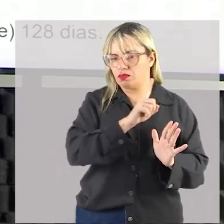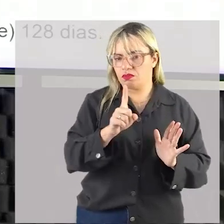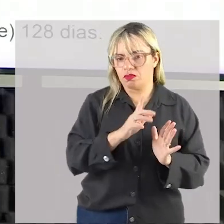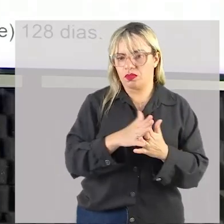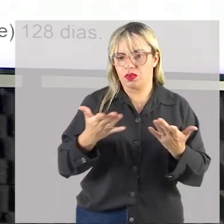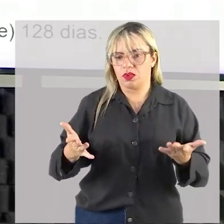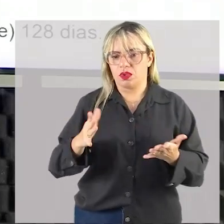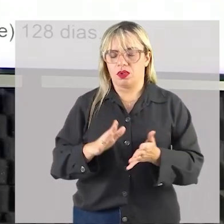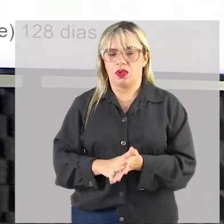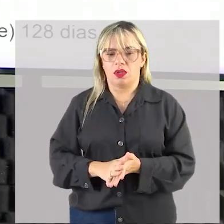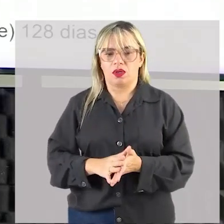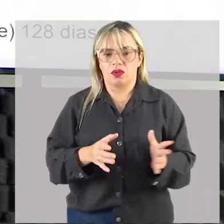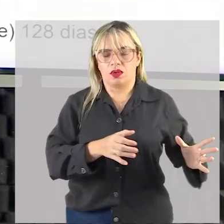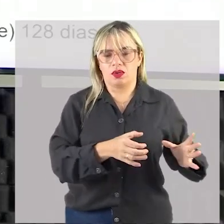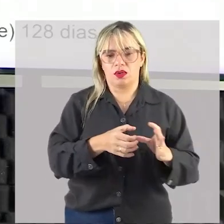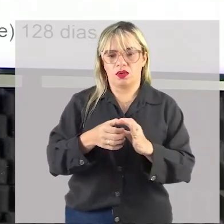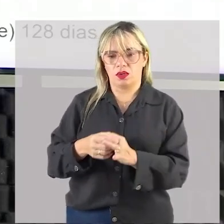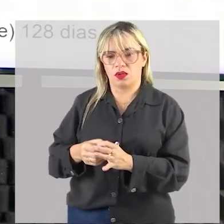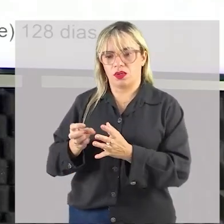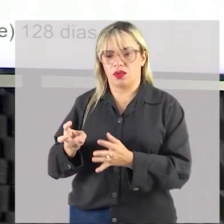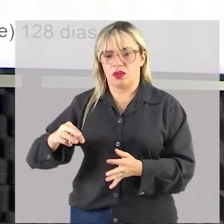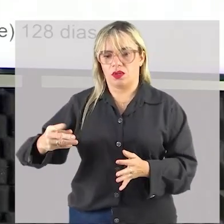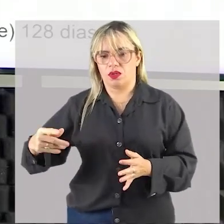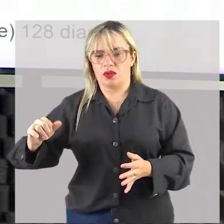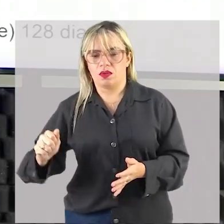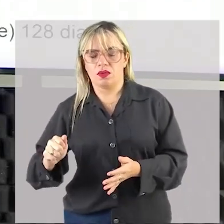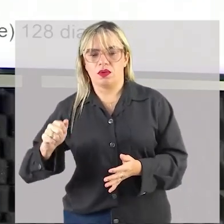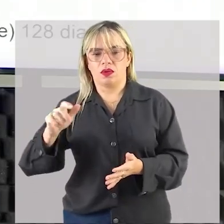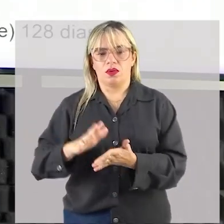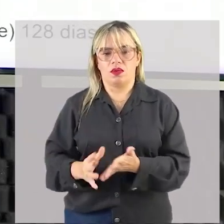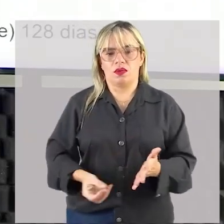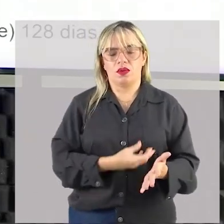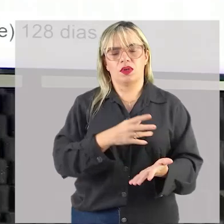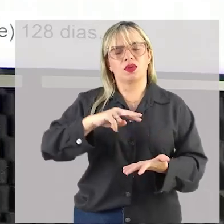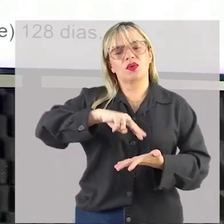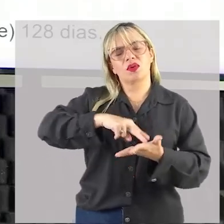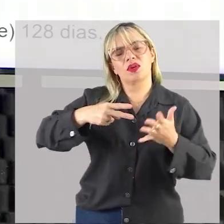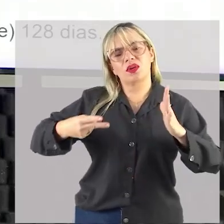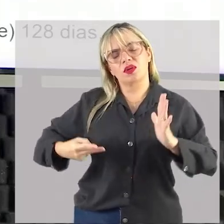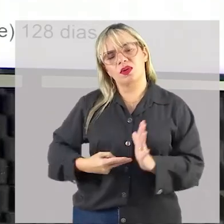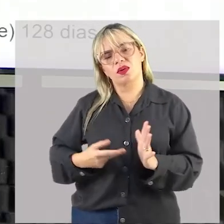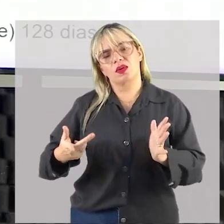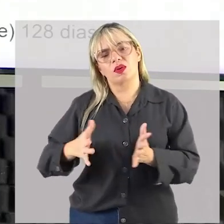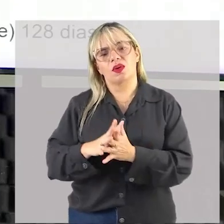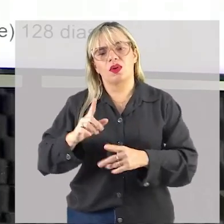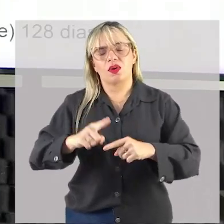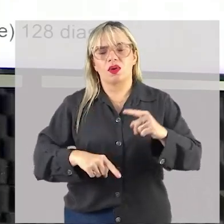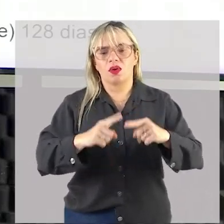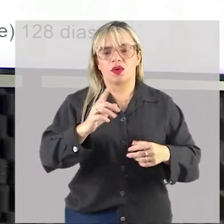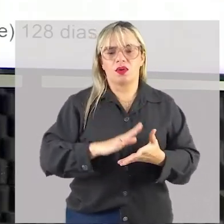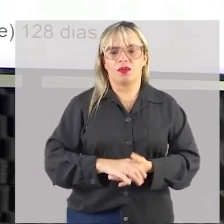Você está diante de uma questão de meia-vida. O que é a meia-vida? Um elemento.